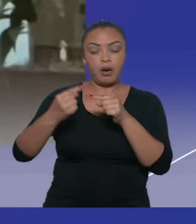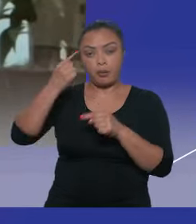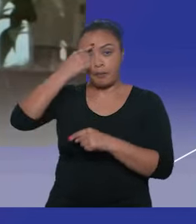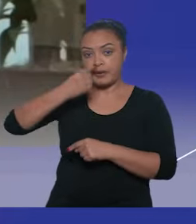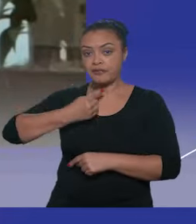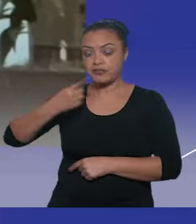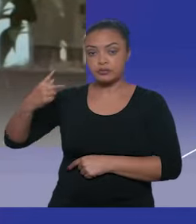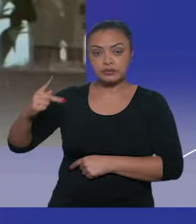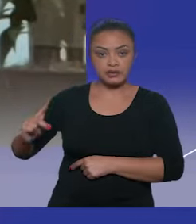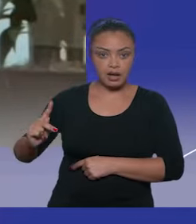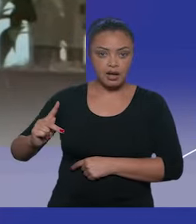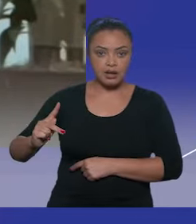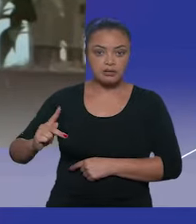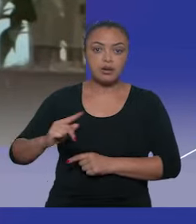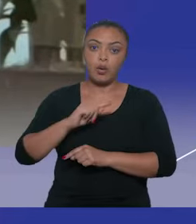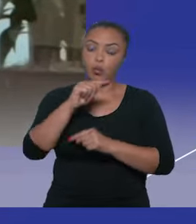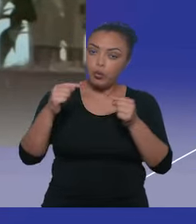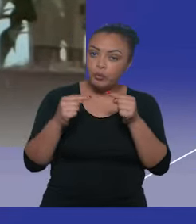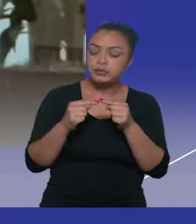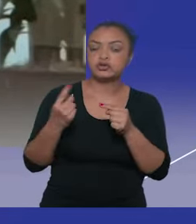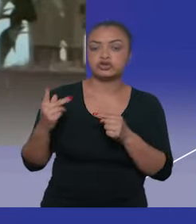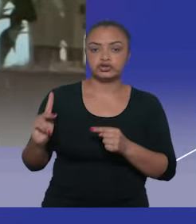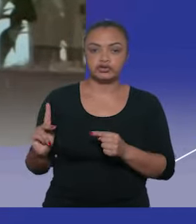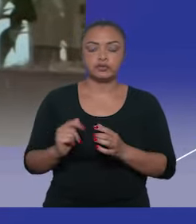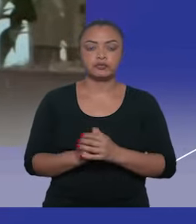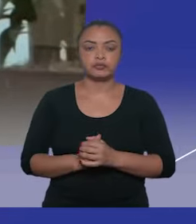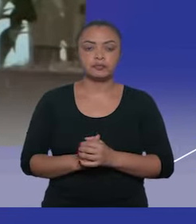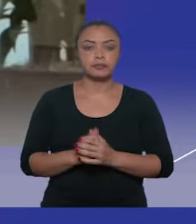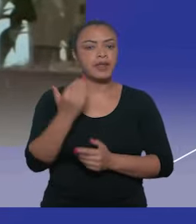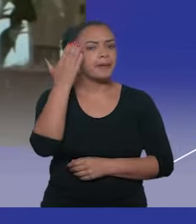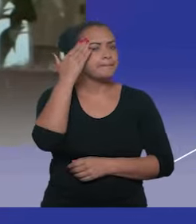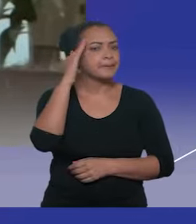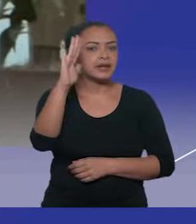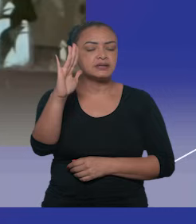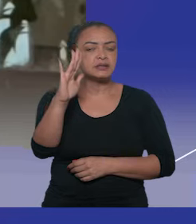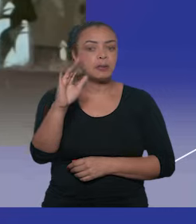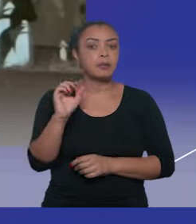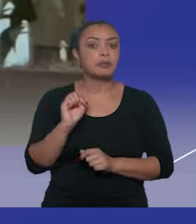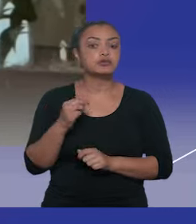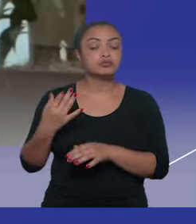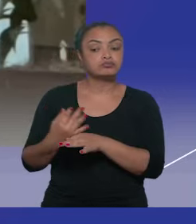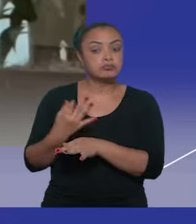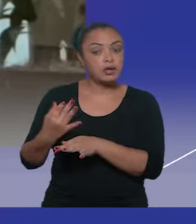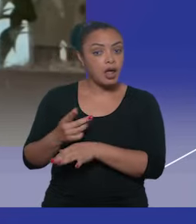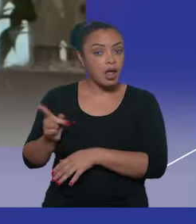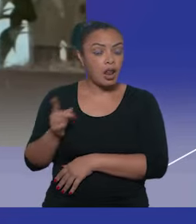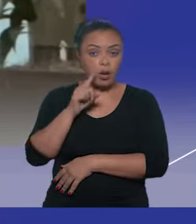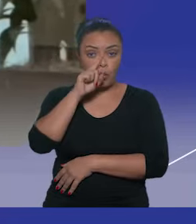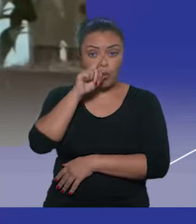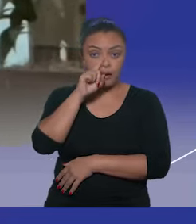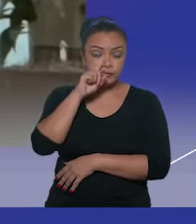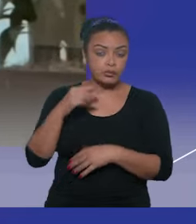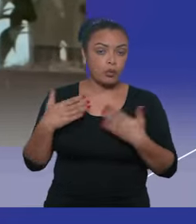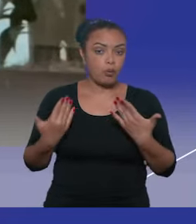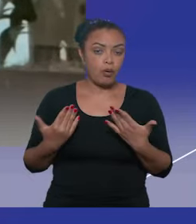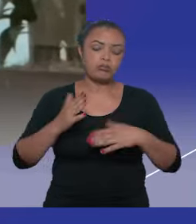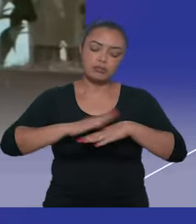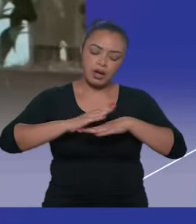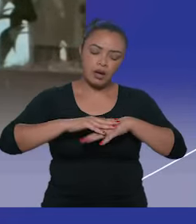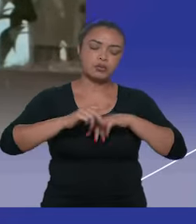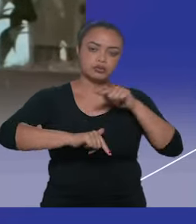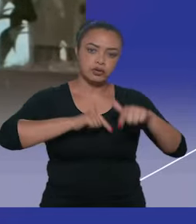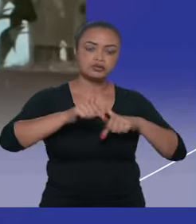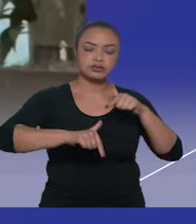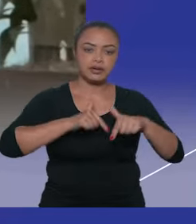a nossa visão é sempre de médio e longo prazo, e adequar essa nossa visão ao perfil do investidor,